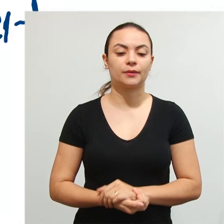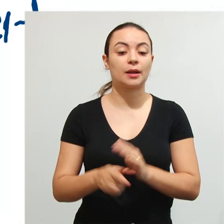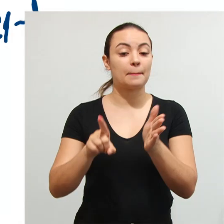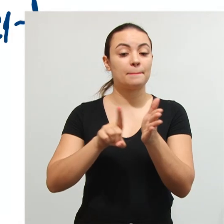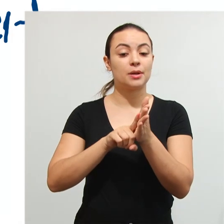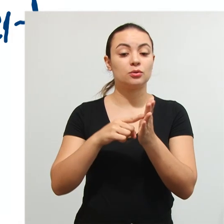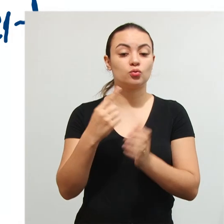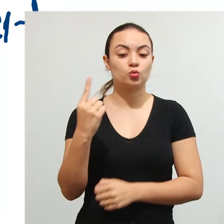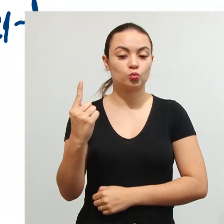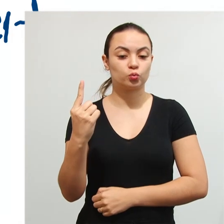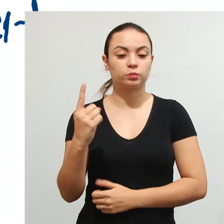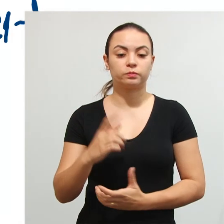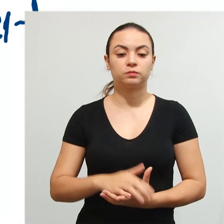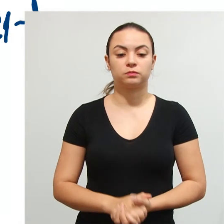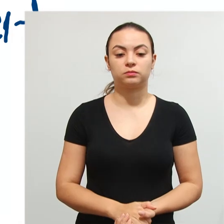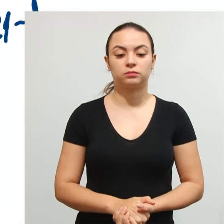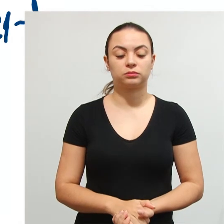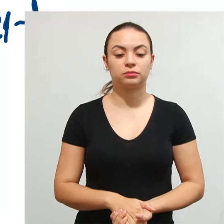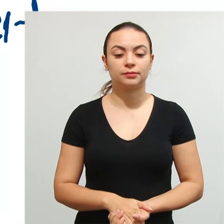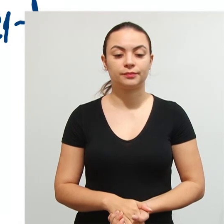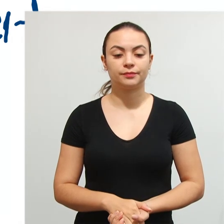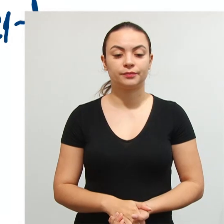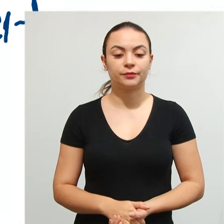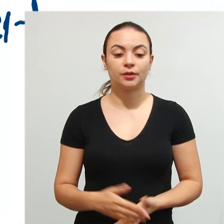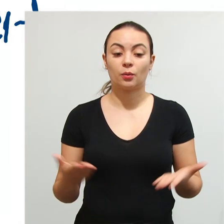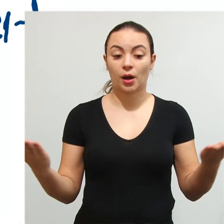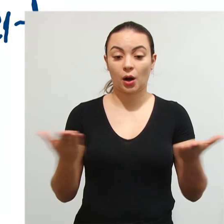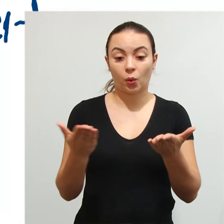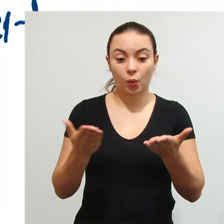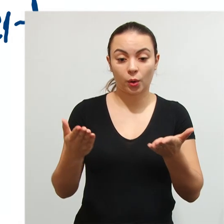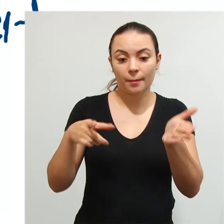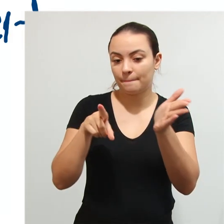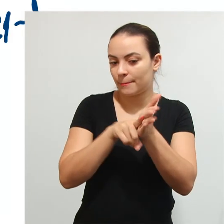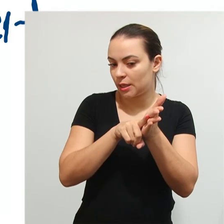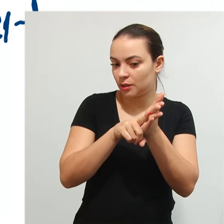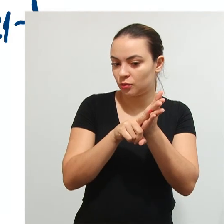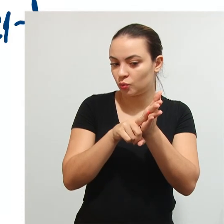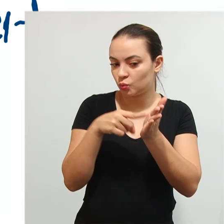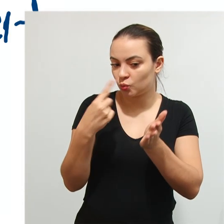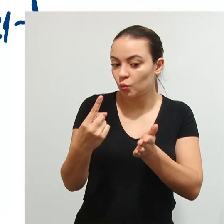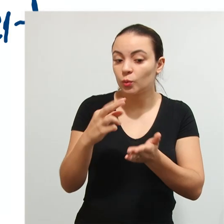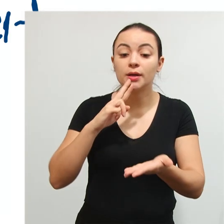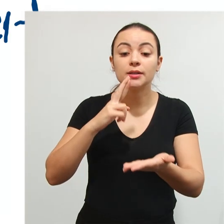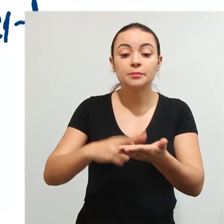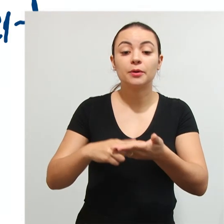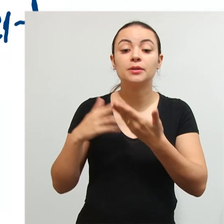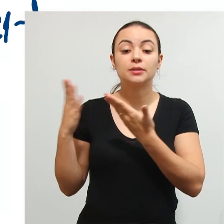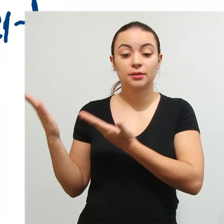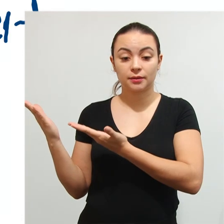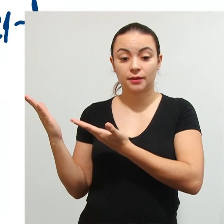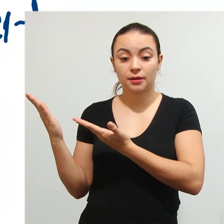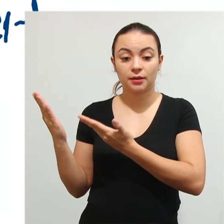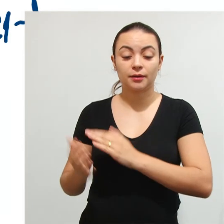e agora que que eu vou fazer eu vou subtrair aquele um eu vou ter im é igual a 0.0221